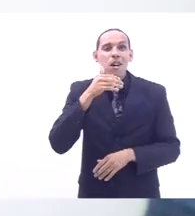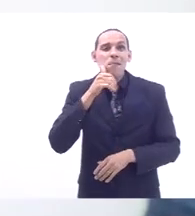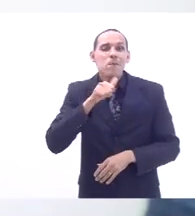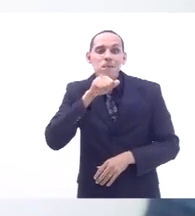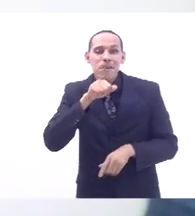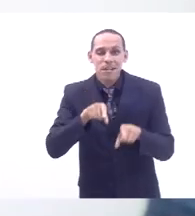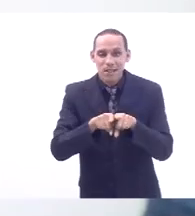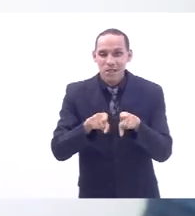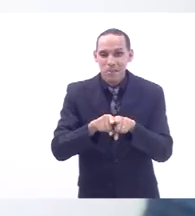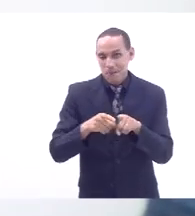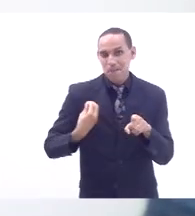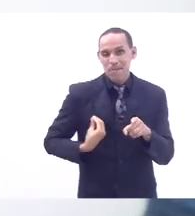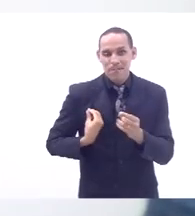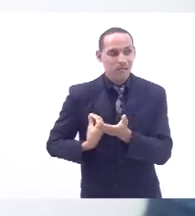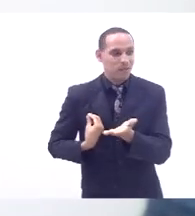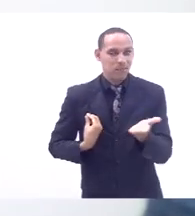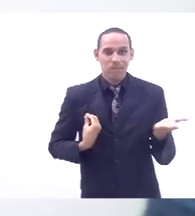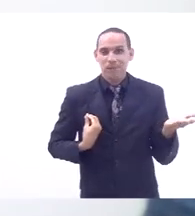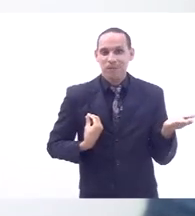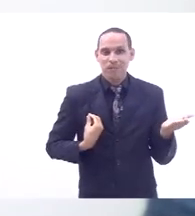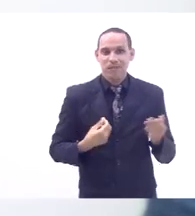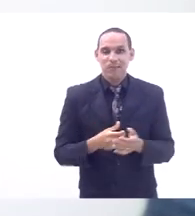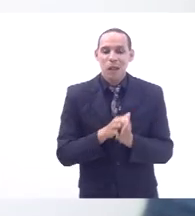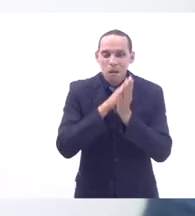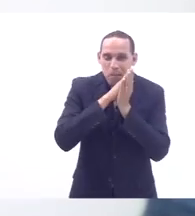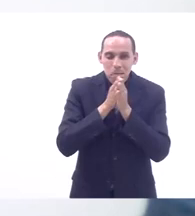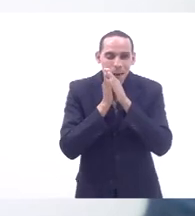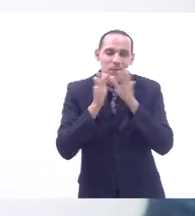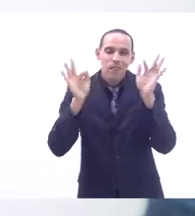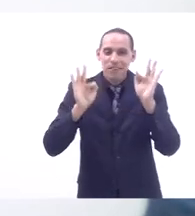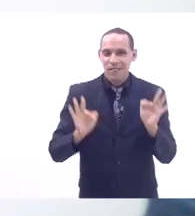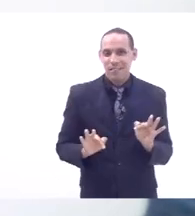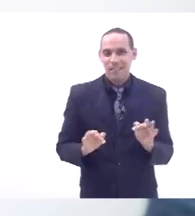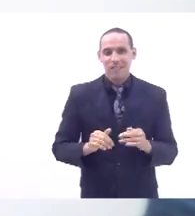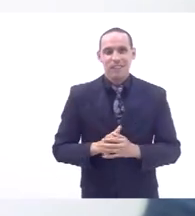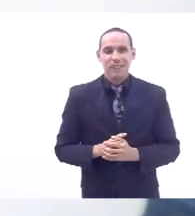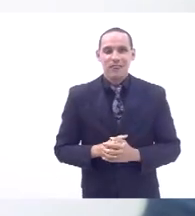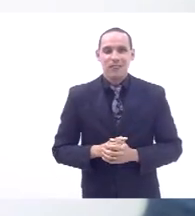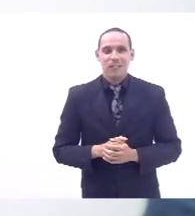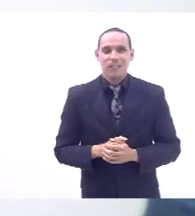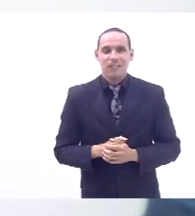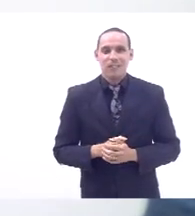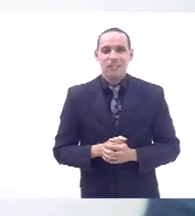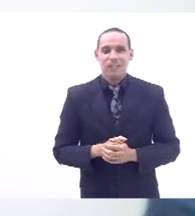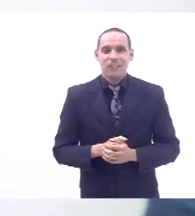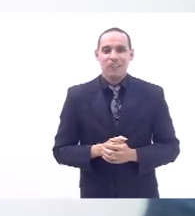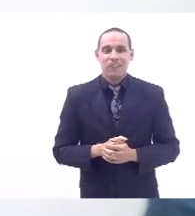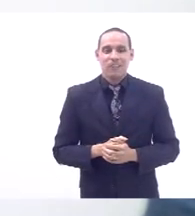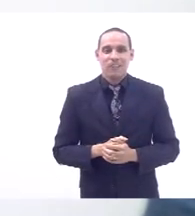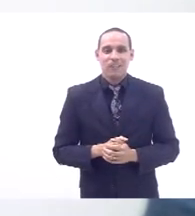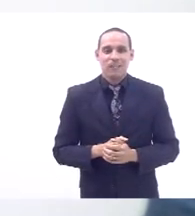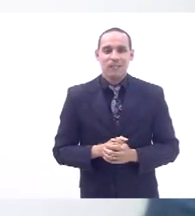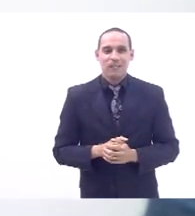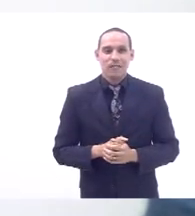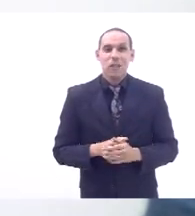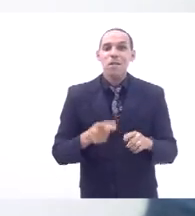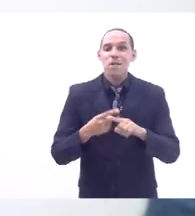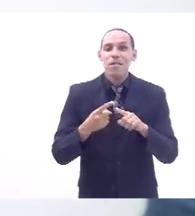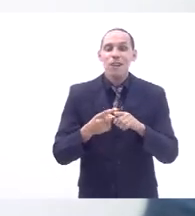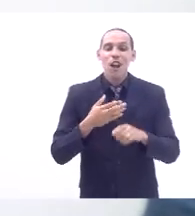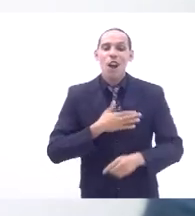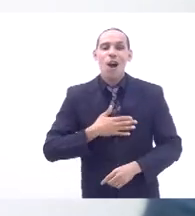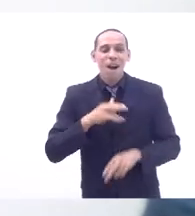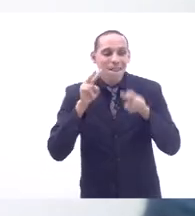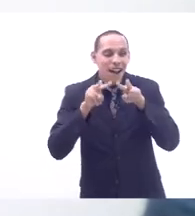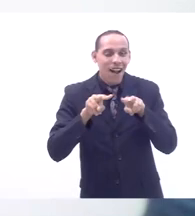estão tudo aqui presente, babá está muito feliz. É que oju to se wo loju yi. Que babá gosta muito da